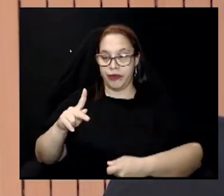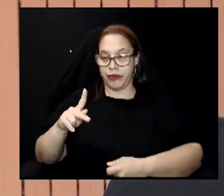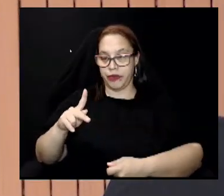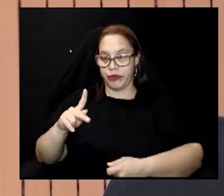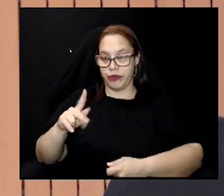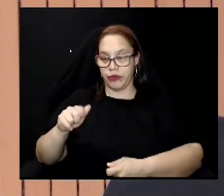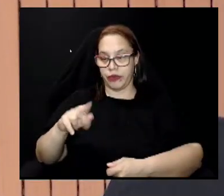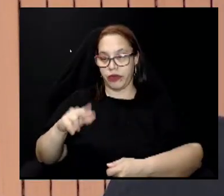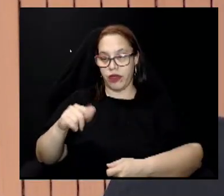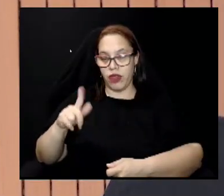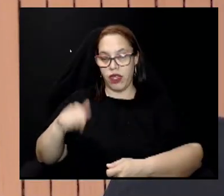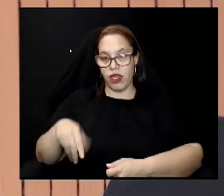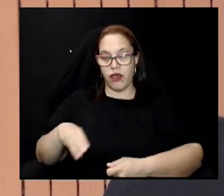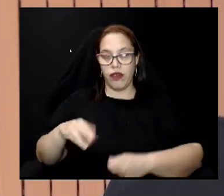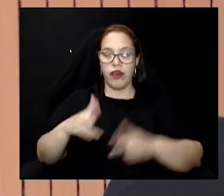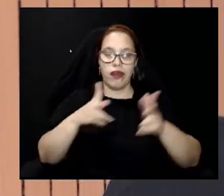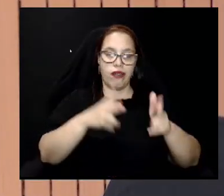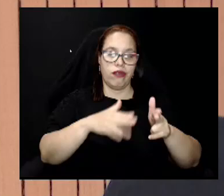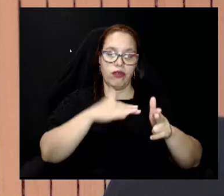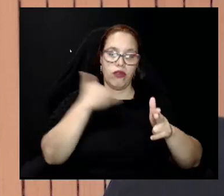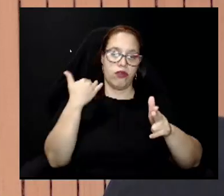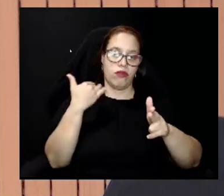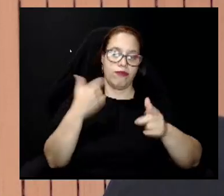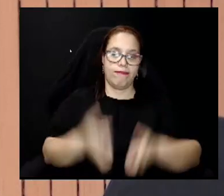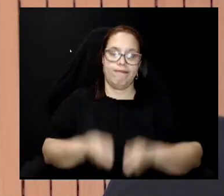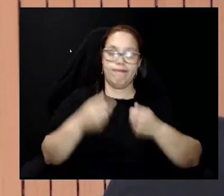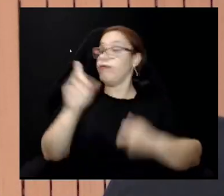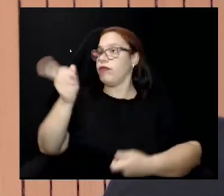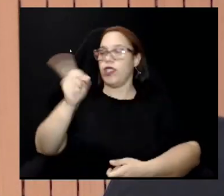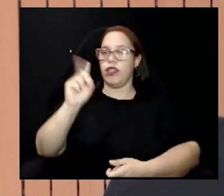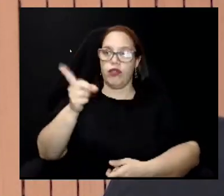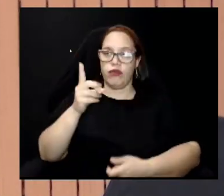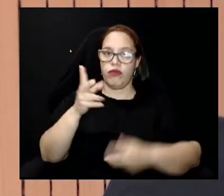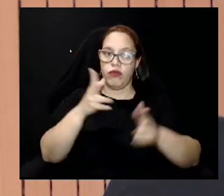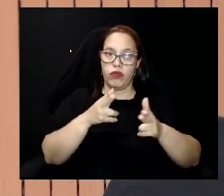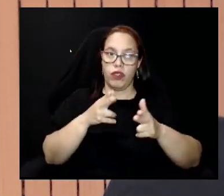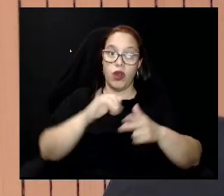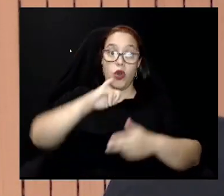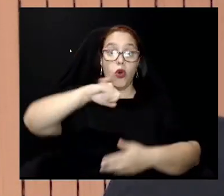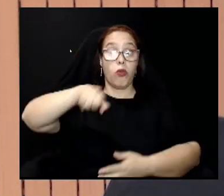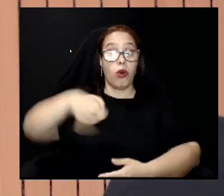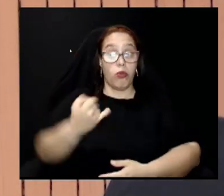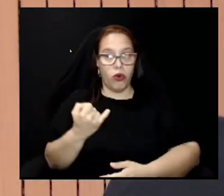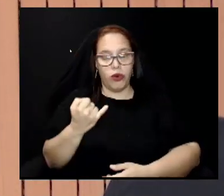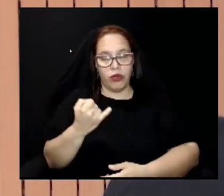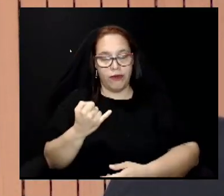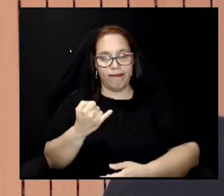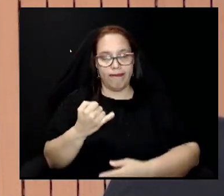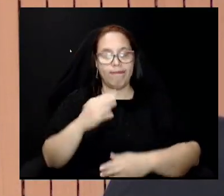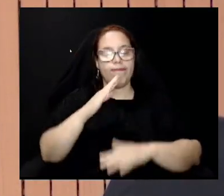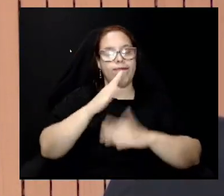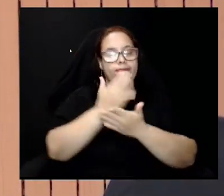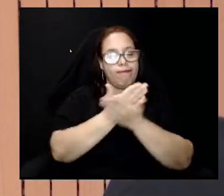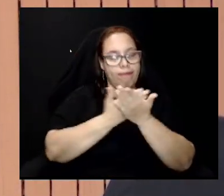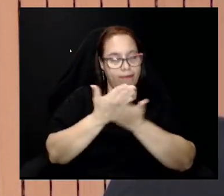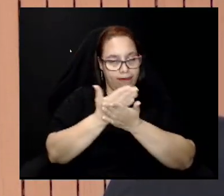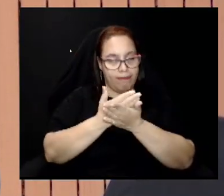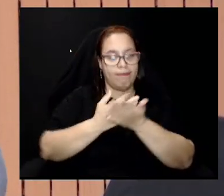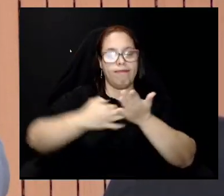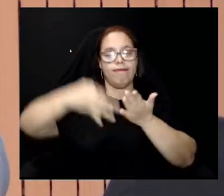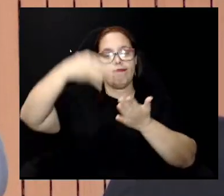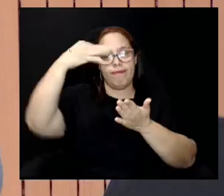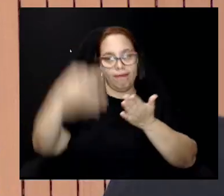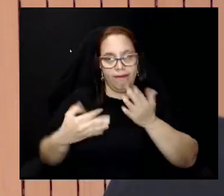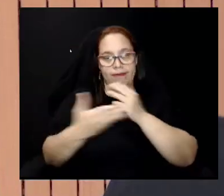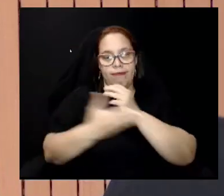igual à morte, né? Não é, né? Acho que o câncer é igual a uma oportunidade de se tratar adequadamente, baseado em